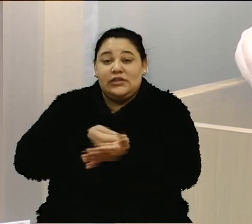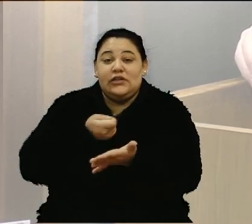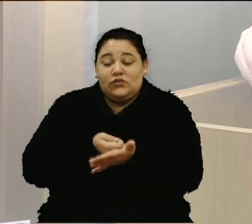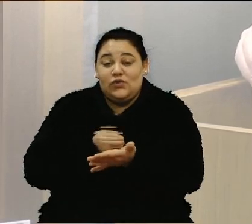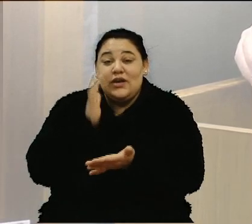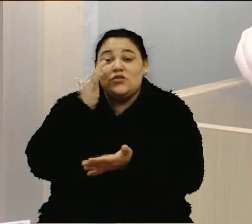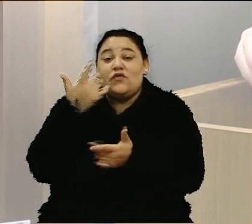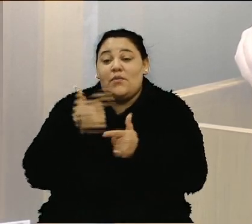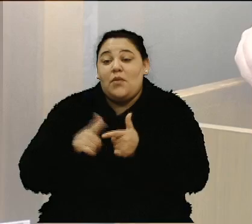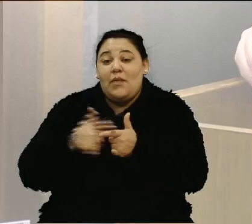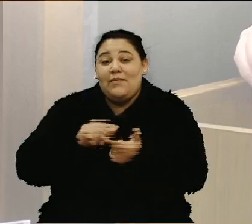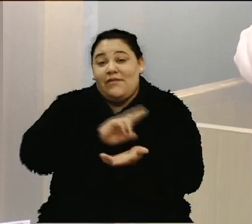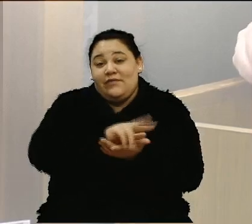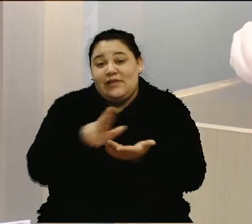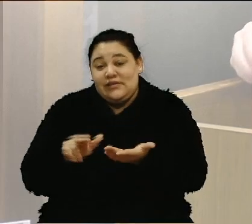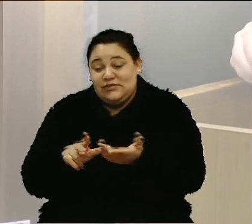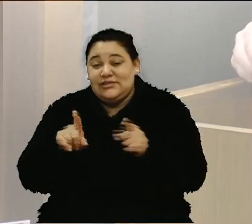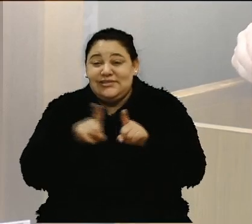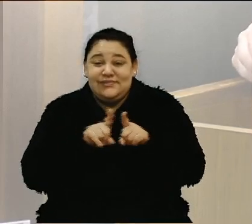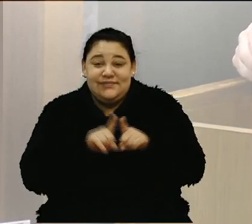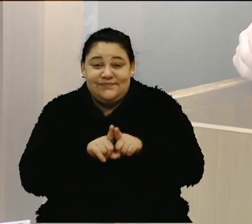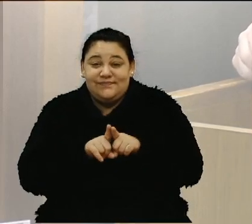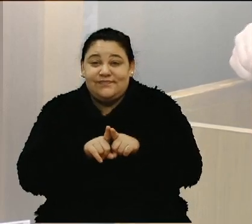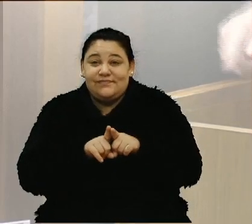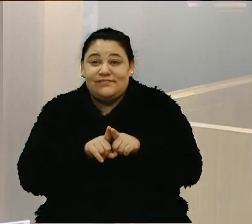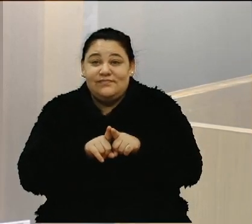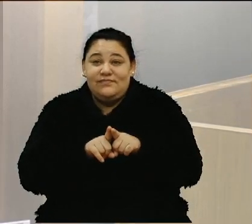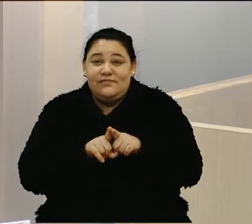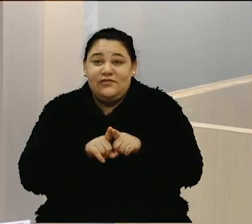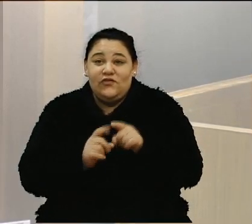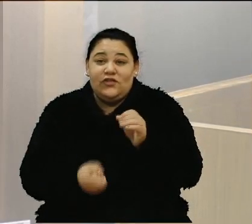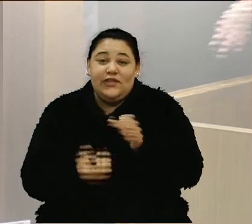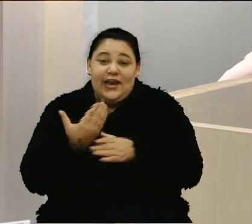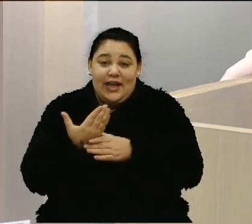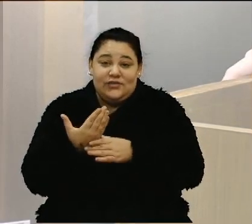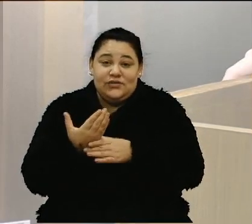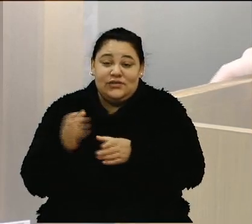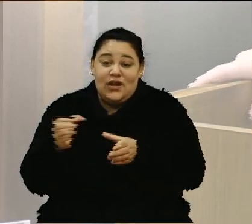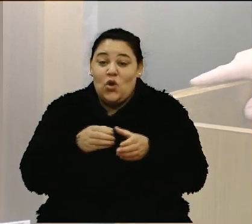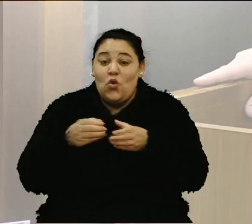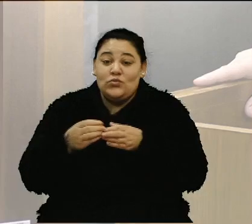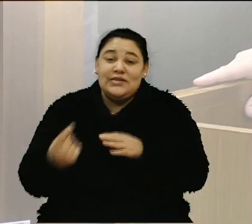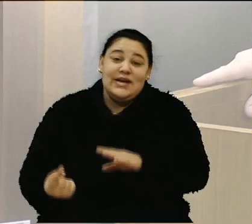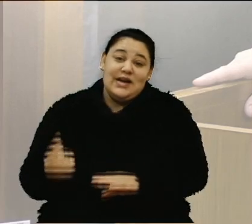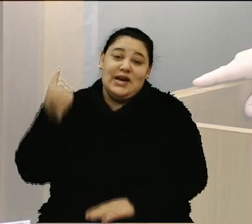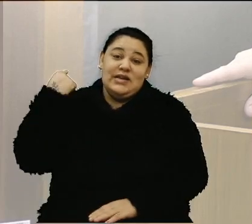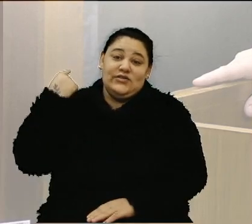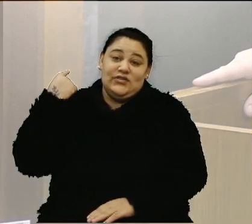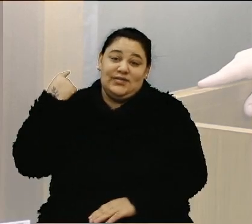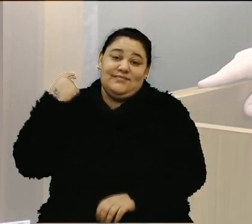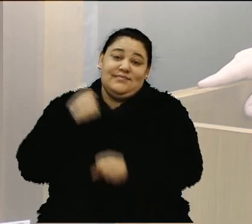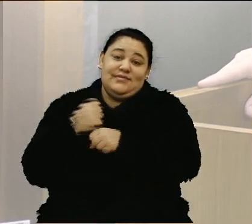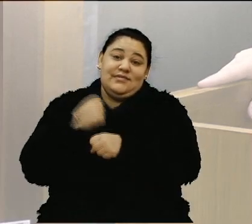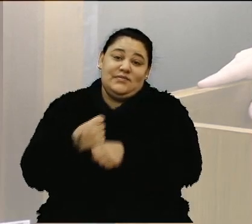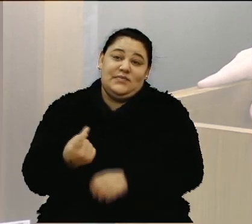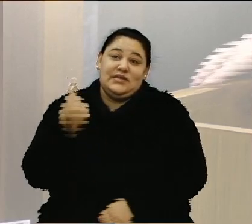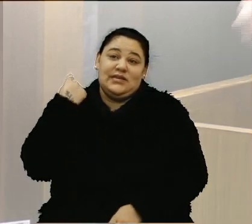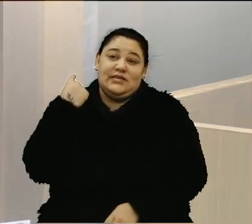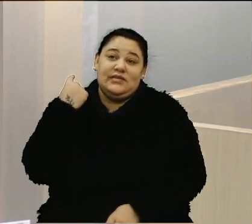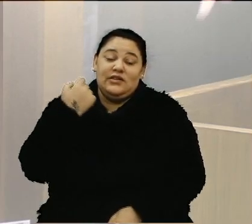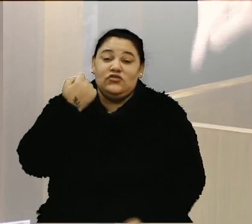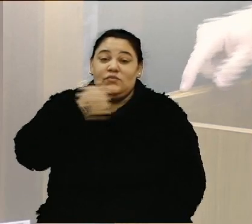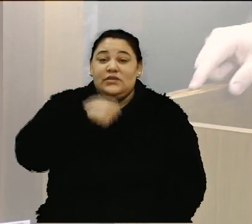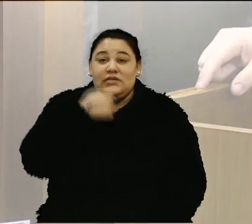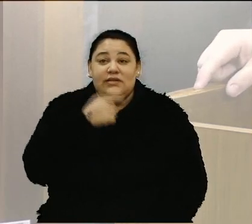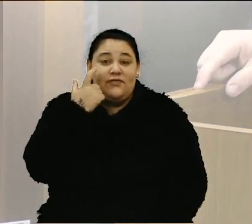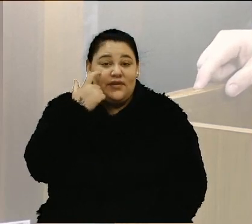solucionar diversos problemas que, inclusive, foram gerados em gestões passadas. E se a gente tem que ver